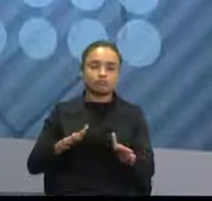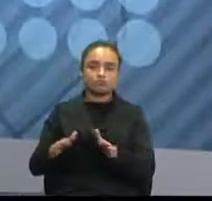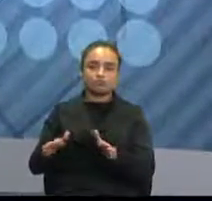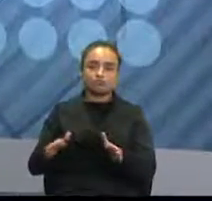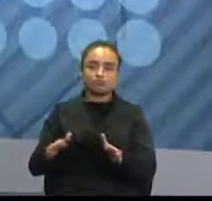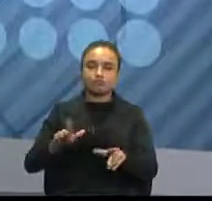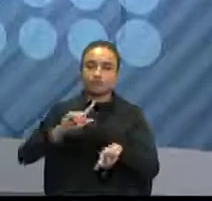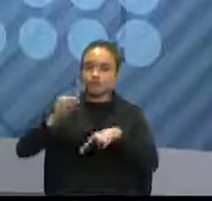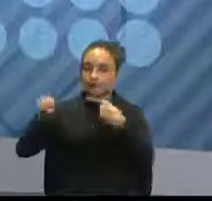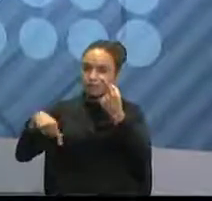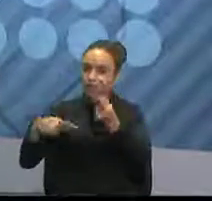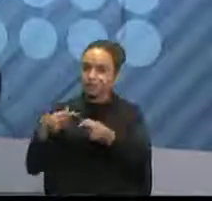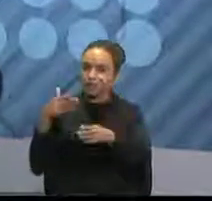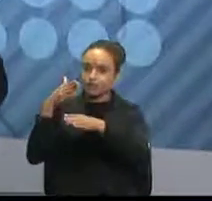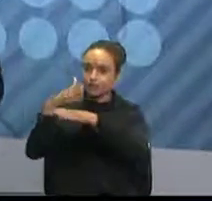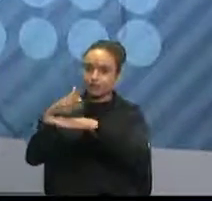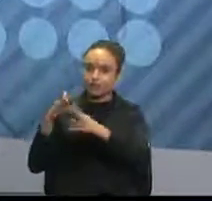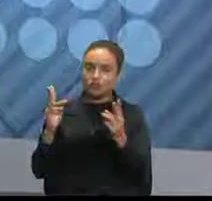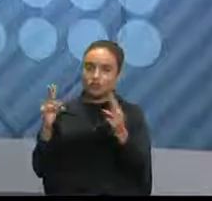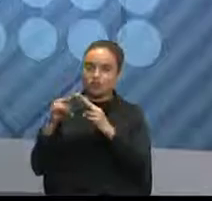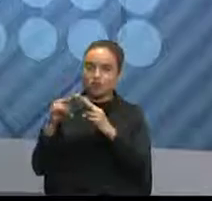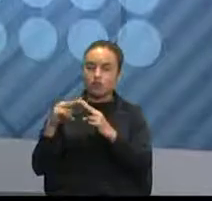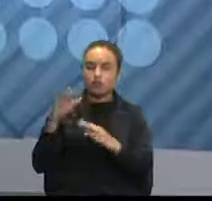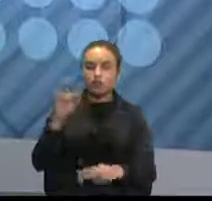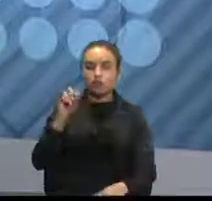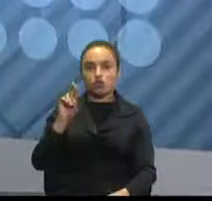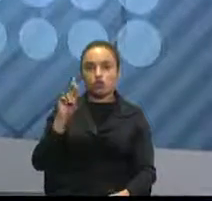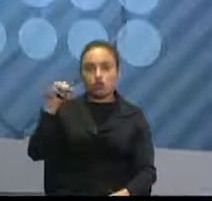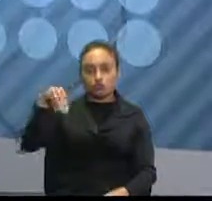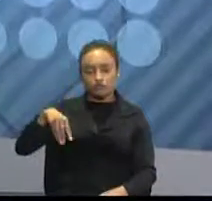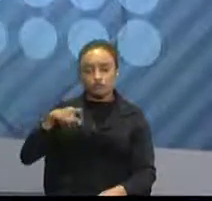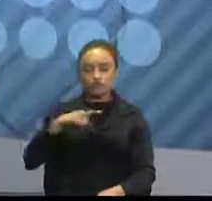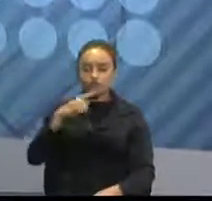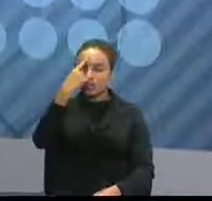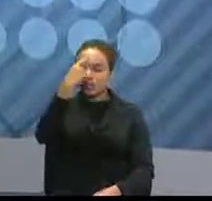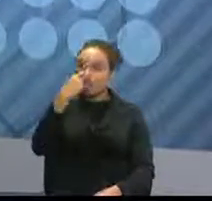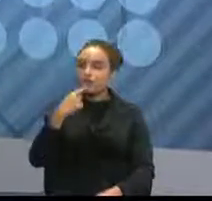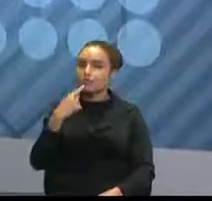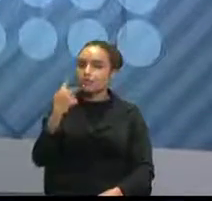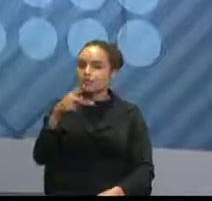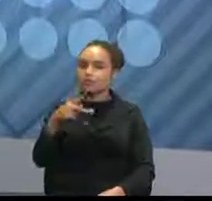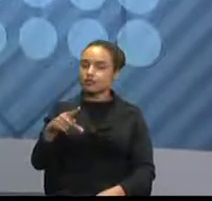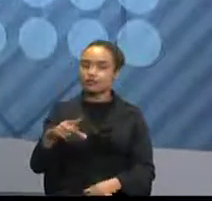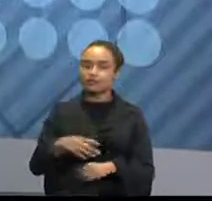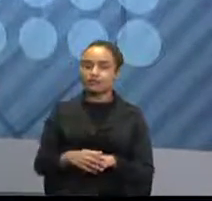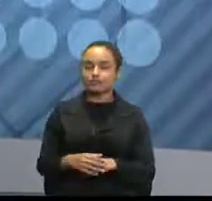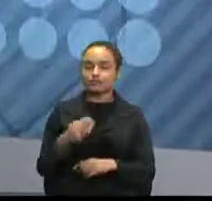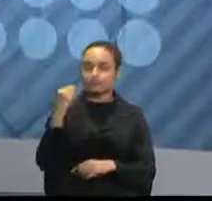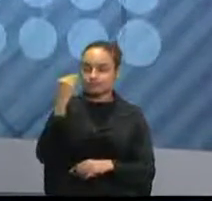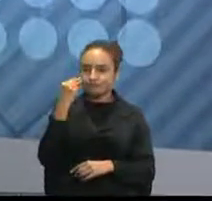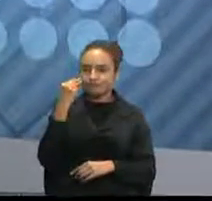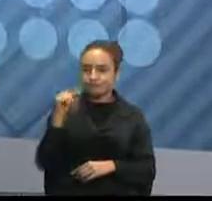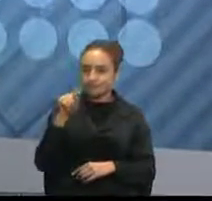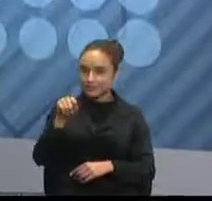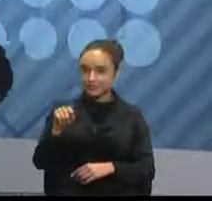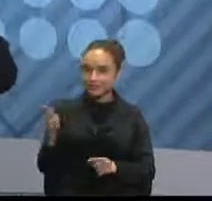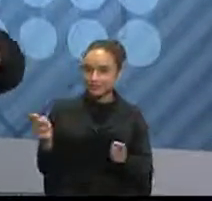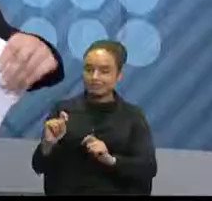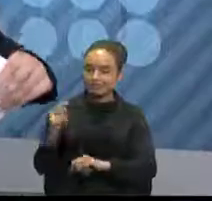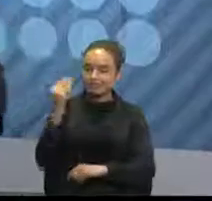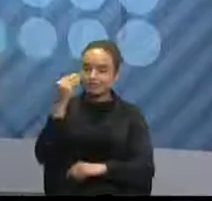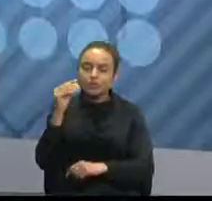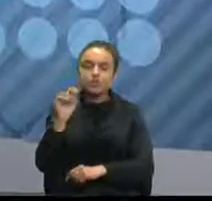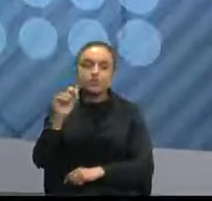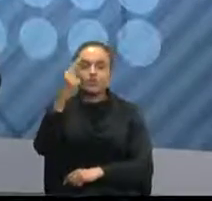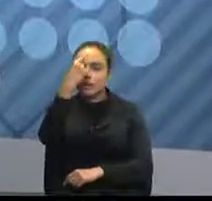olhada no seu perfil de investidor dá uma conferida então eu preciso dele para minimizar risco ação combates e o padrão